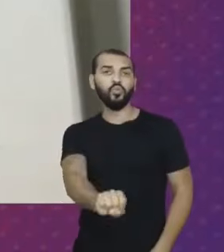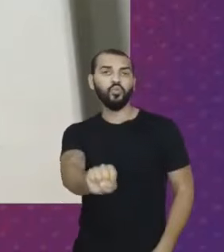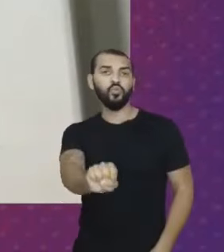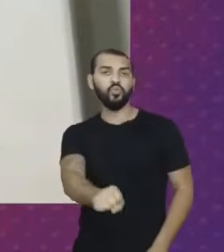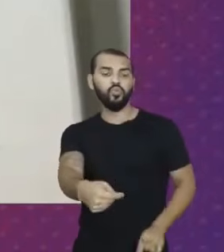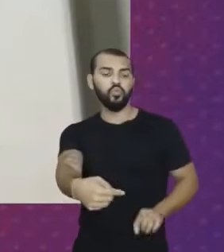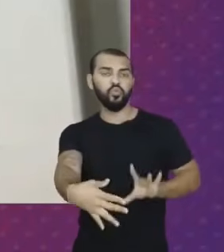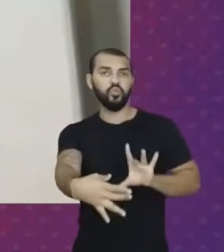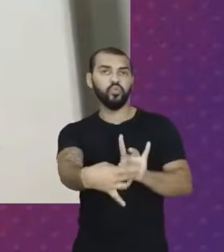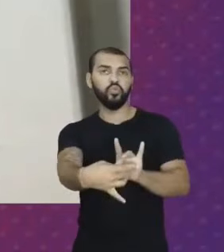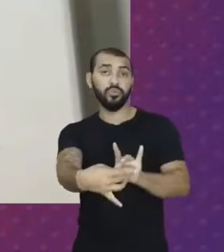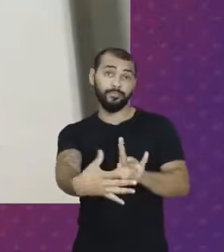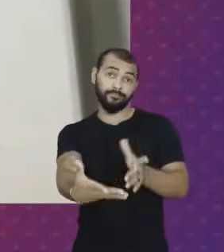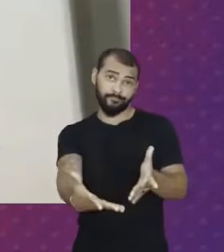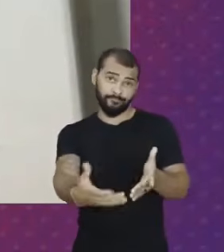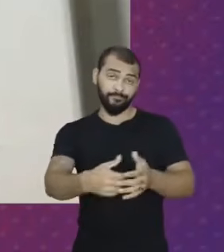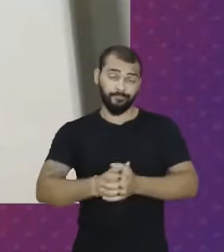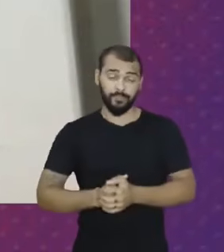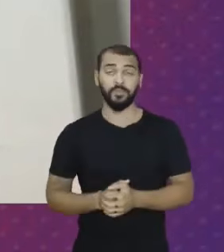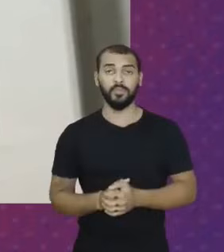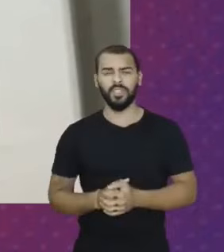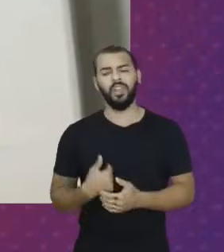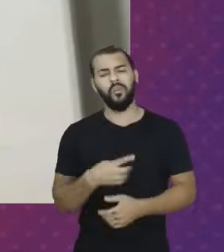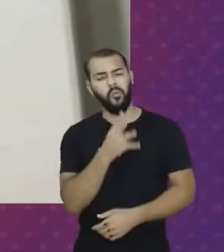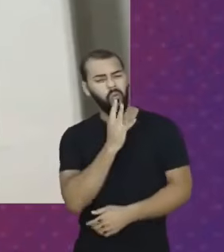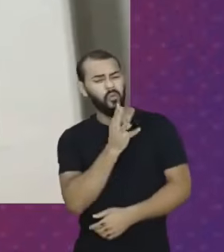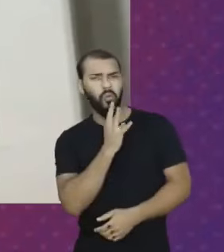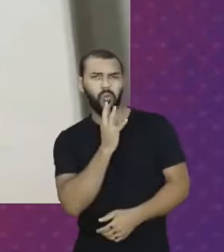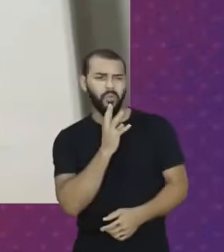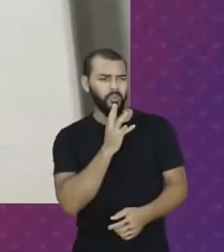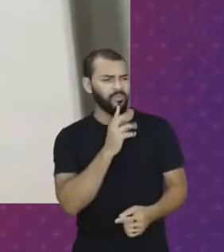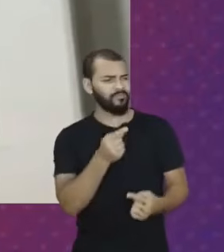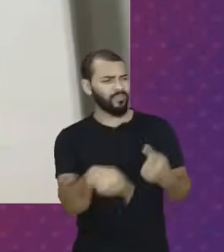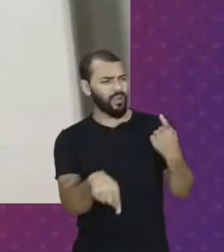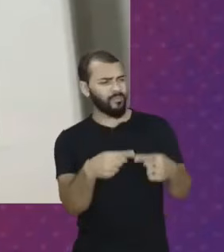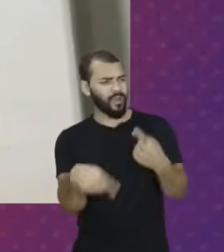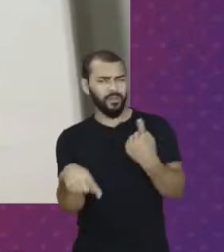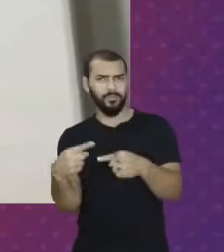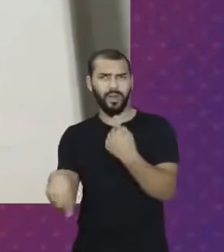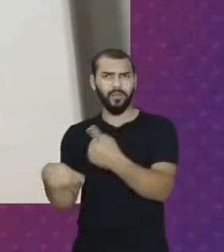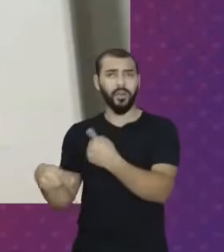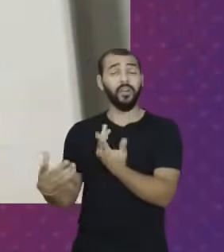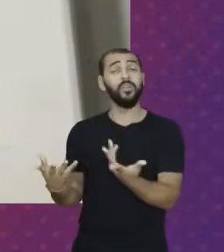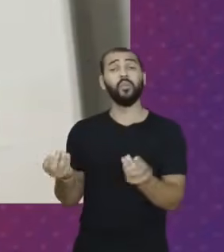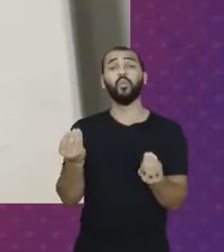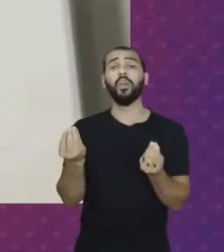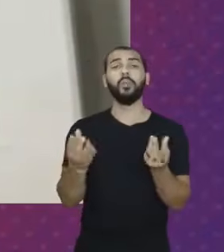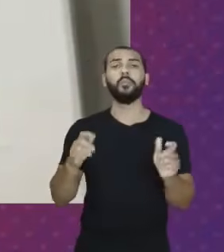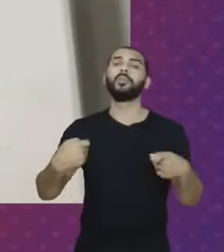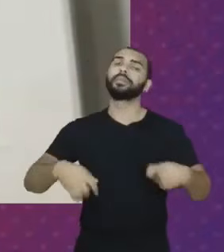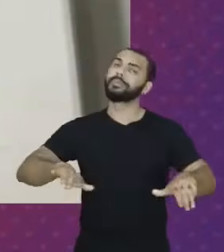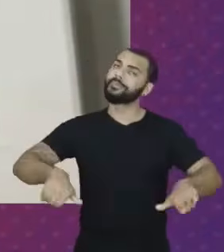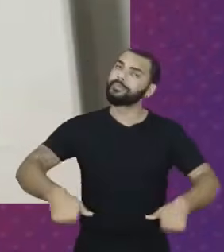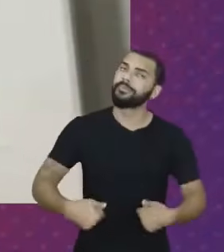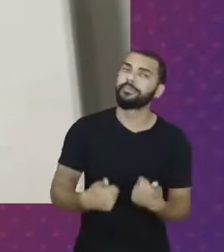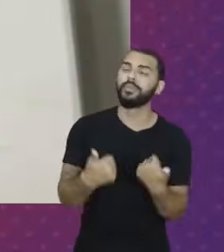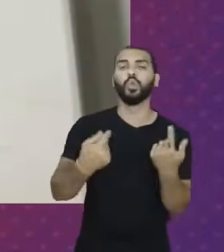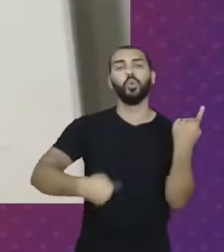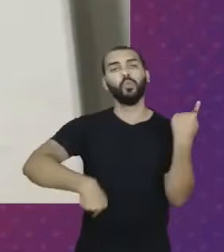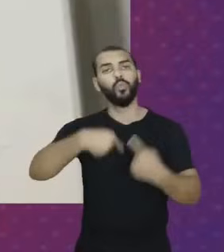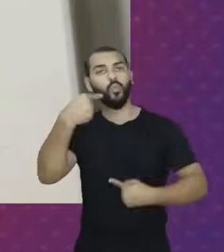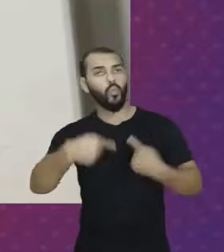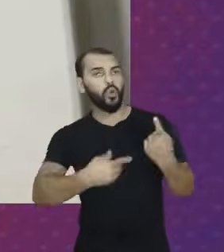parte. E conhecer essas mazelas me fez perceber do quanto nós precisamos avançar, em políticas públicas,